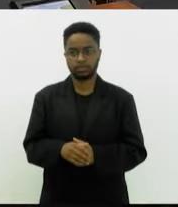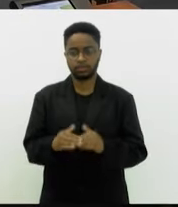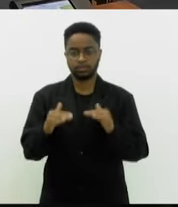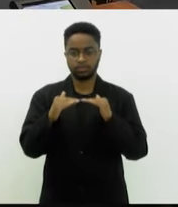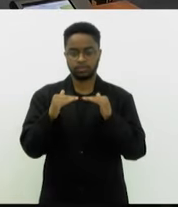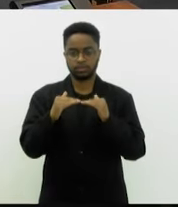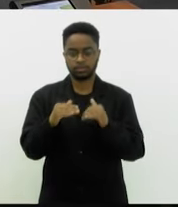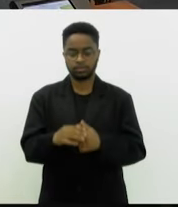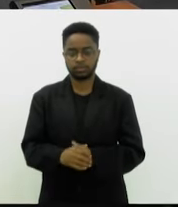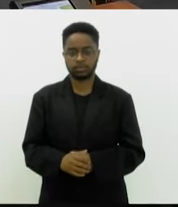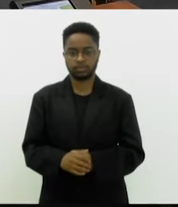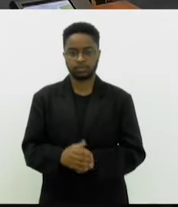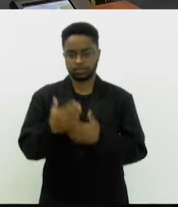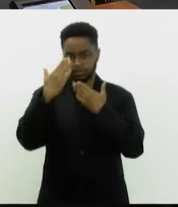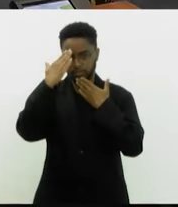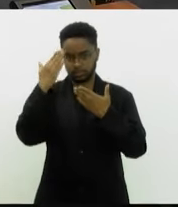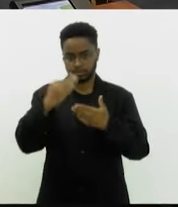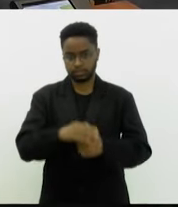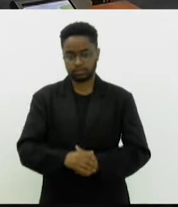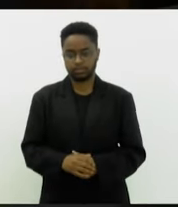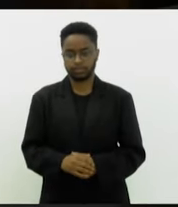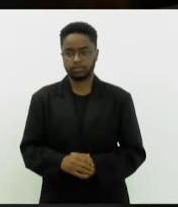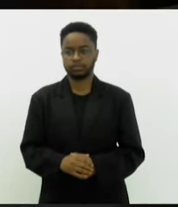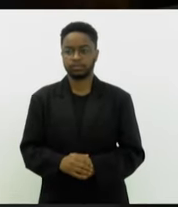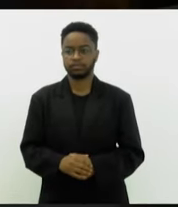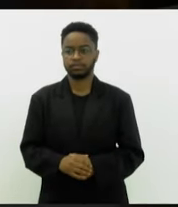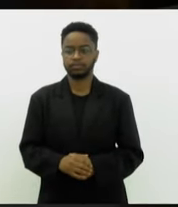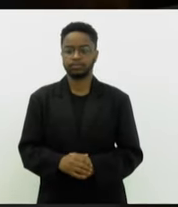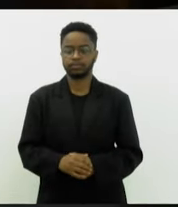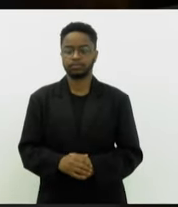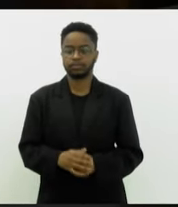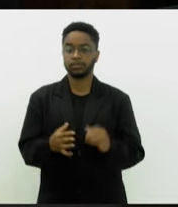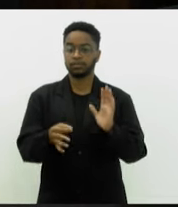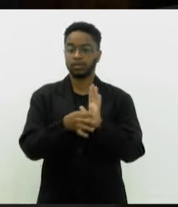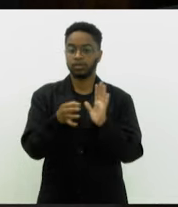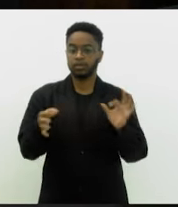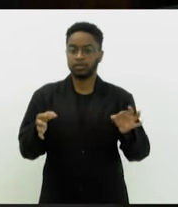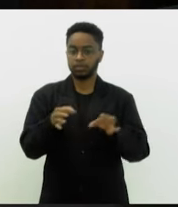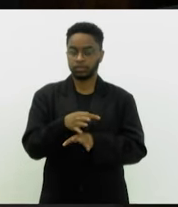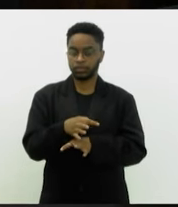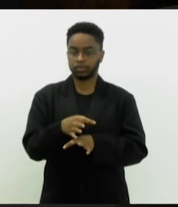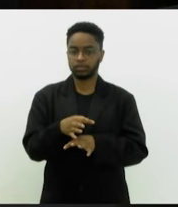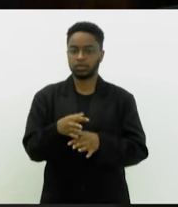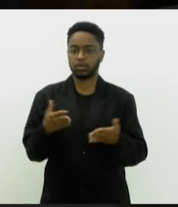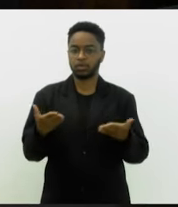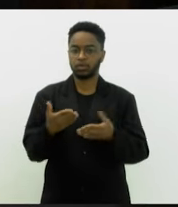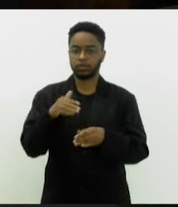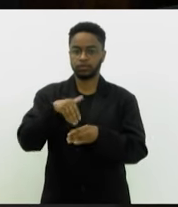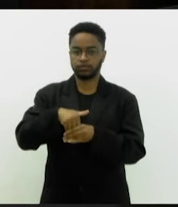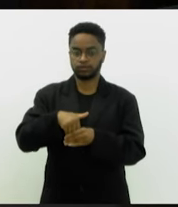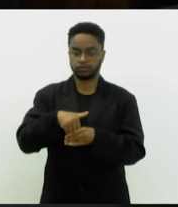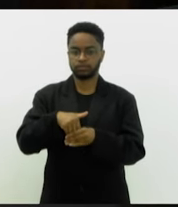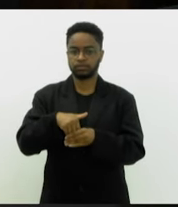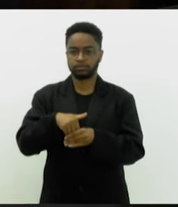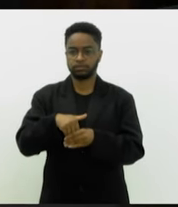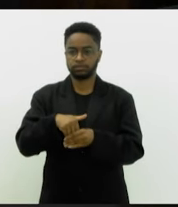Favorável, presidente. Muito obrigado, nosso nobre deputado. Com os pareceres emitidos, em votação,